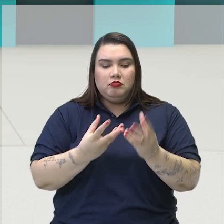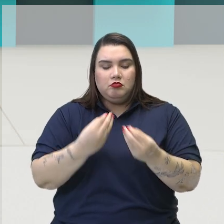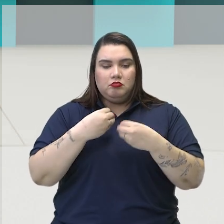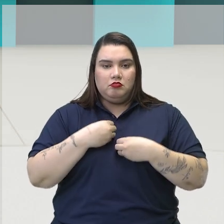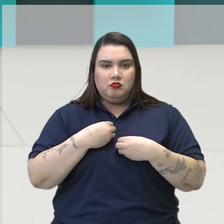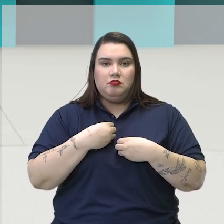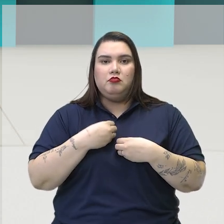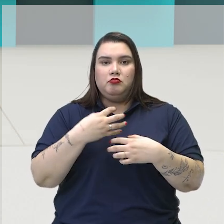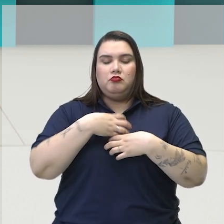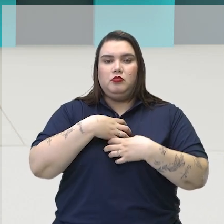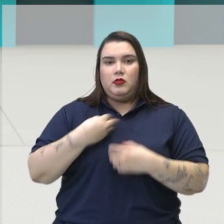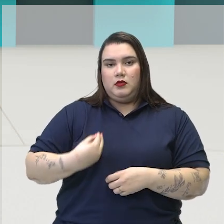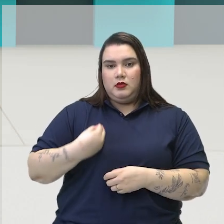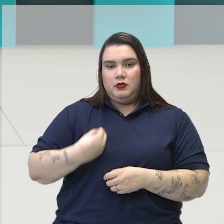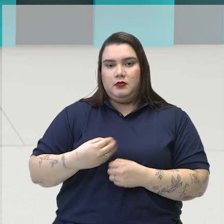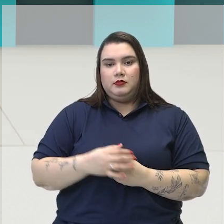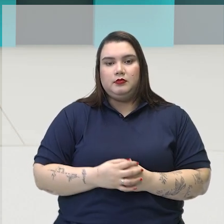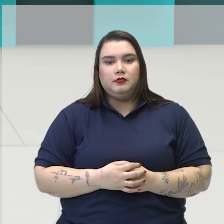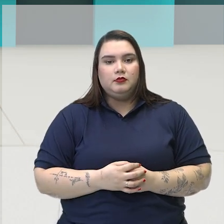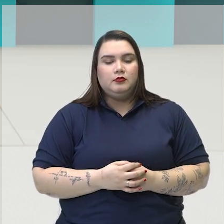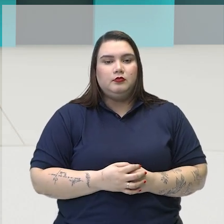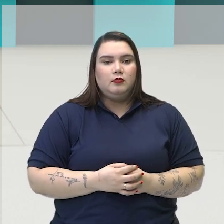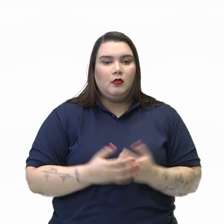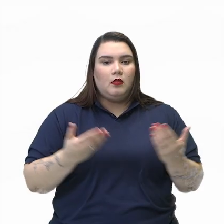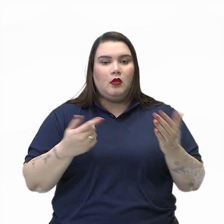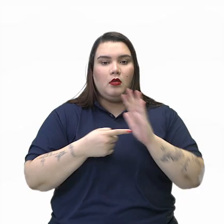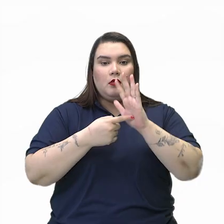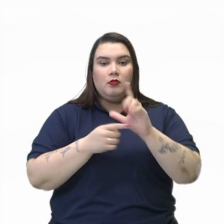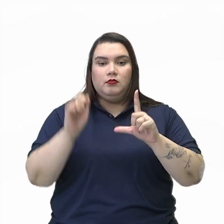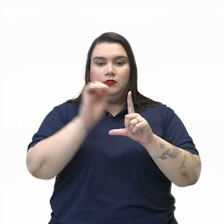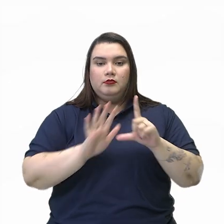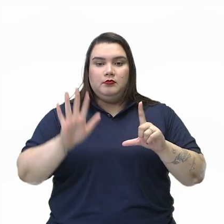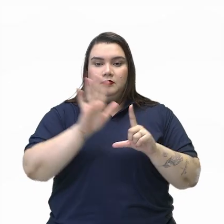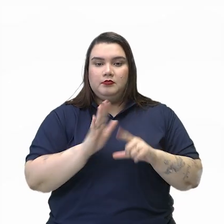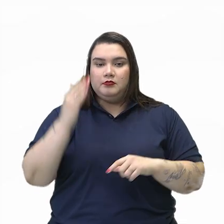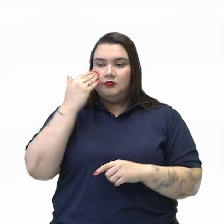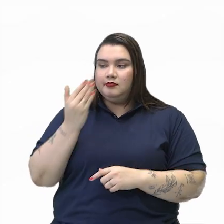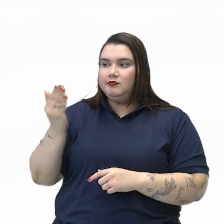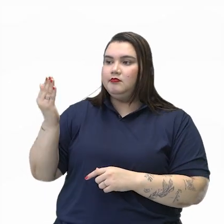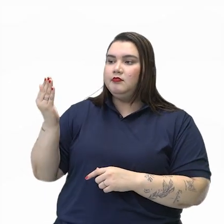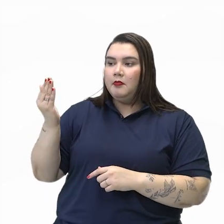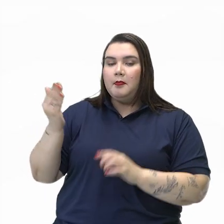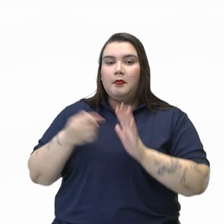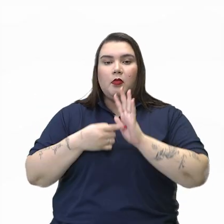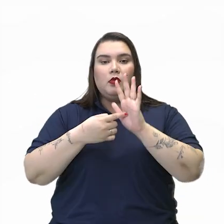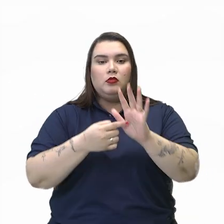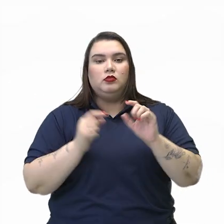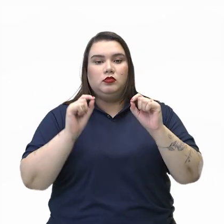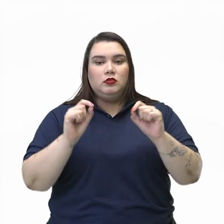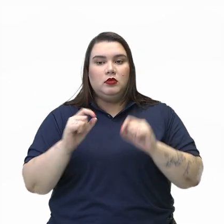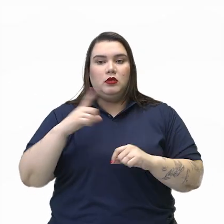vida. Veja só, aqui eu trouxe um QR Code que, se você apontar, você vai ver